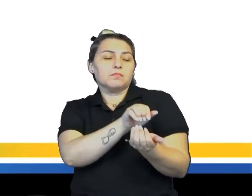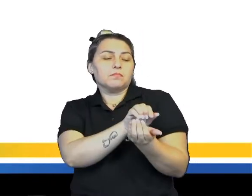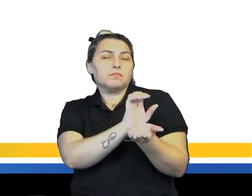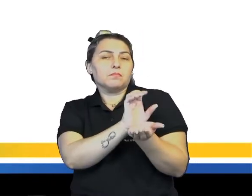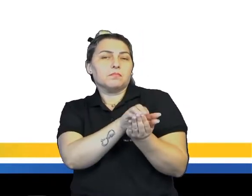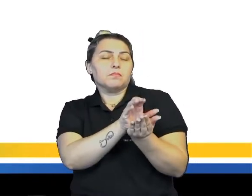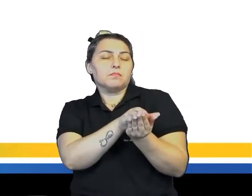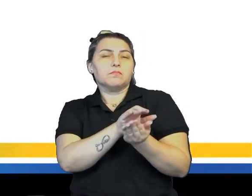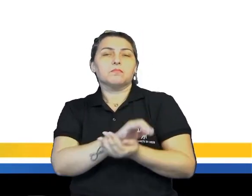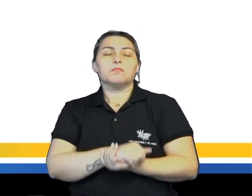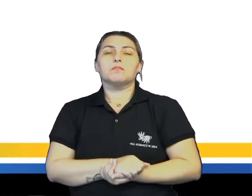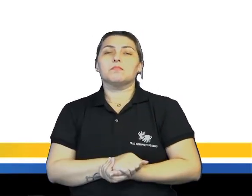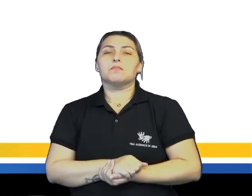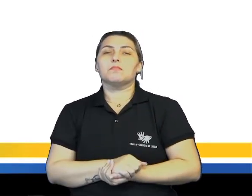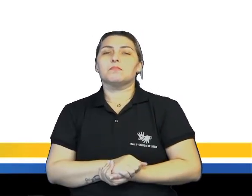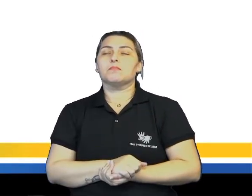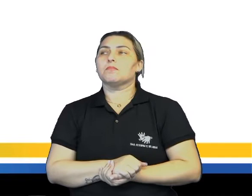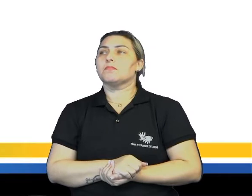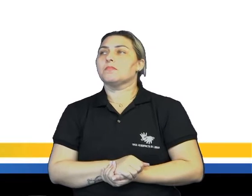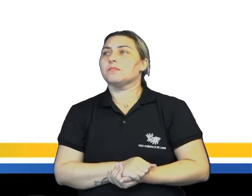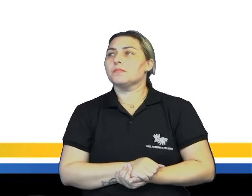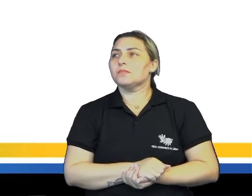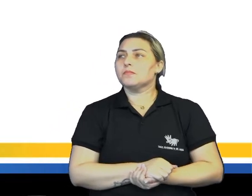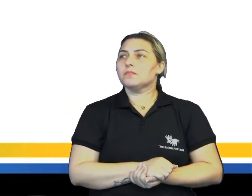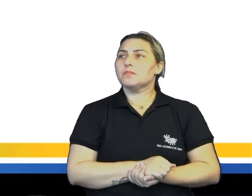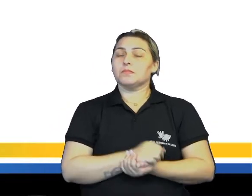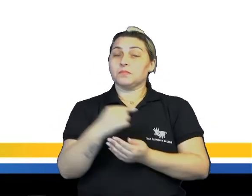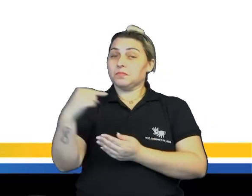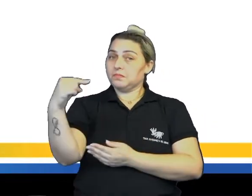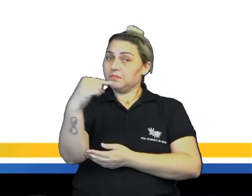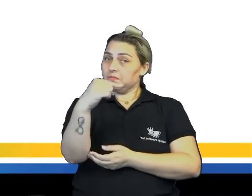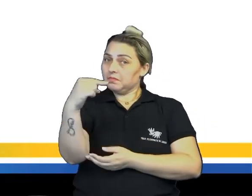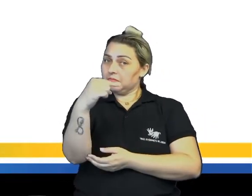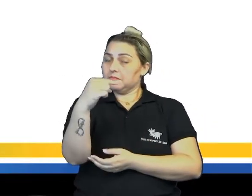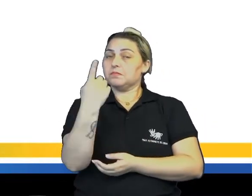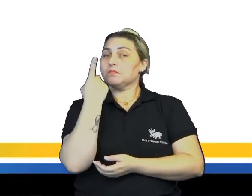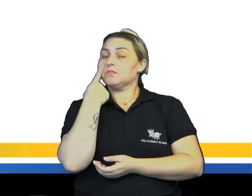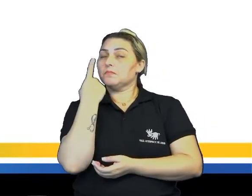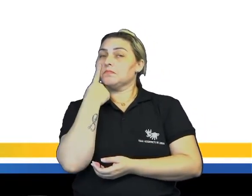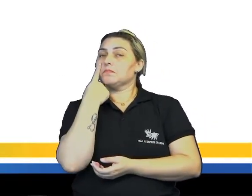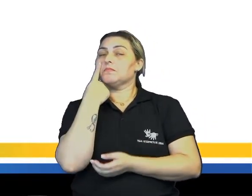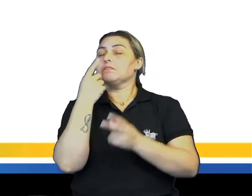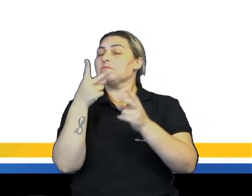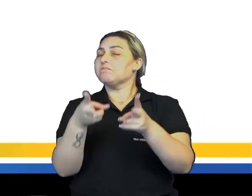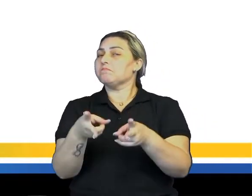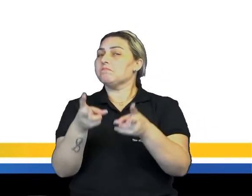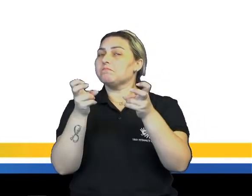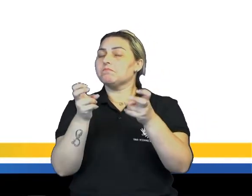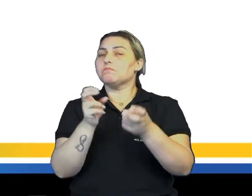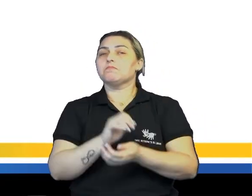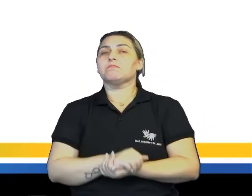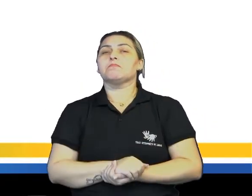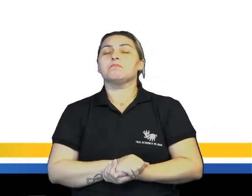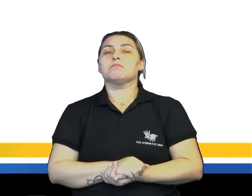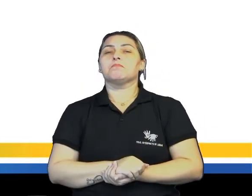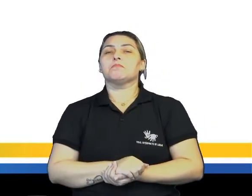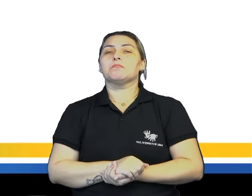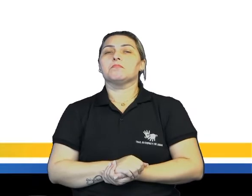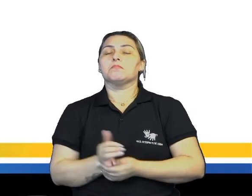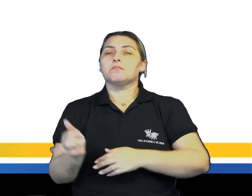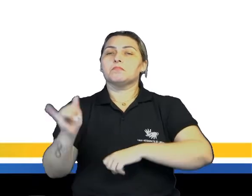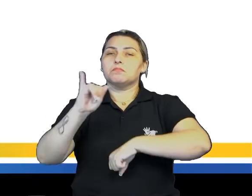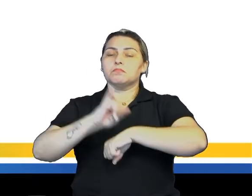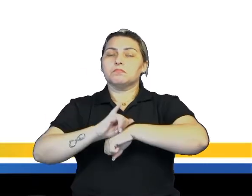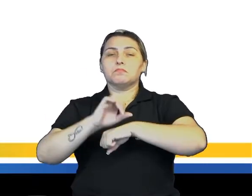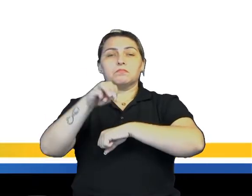vocês, eu coloquei o sinal do maior e o menor e coloquei um tracinho neles. Percebam que o sinal que está em cima do